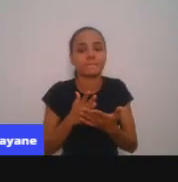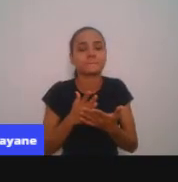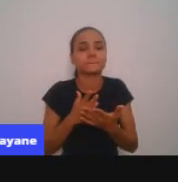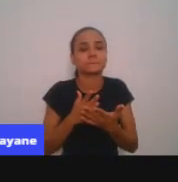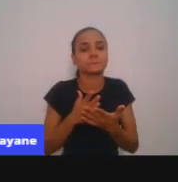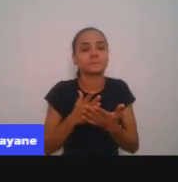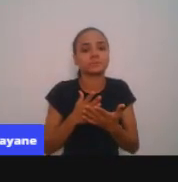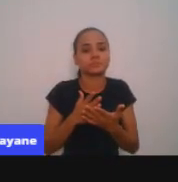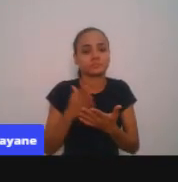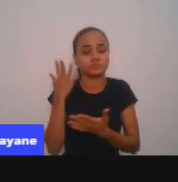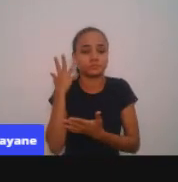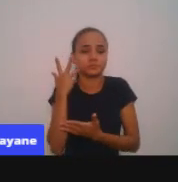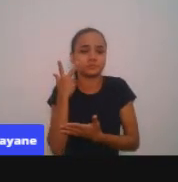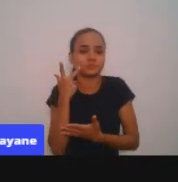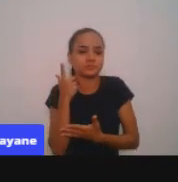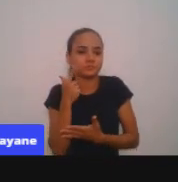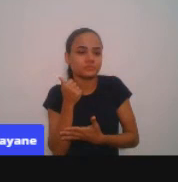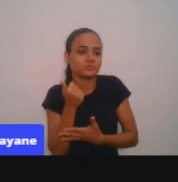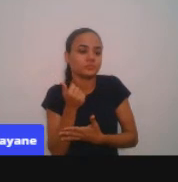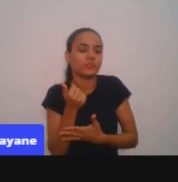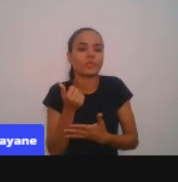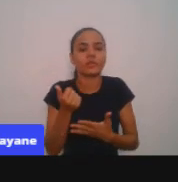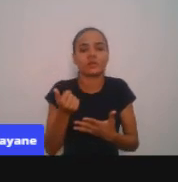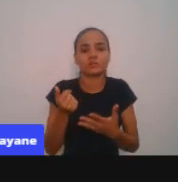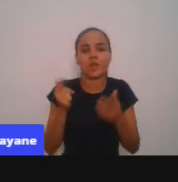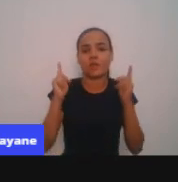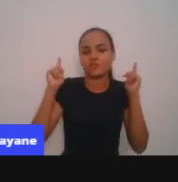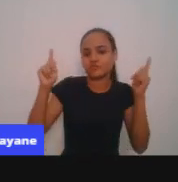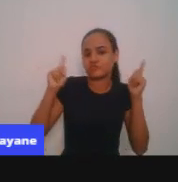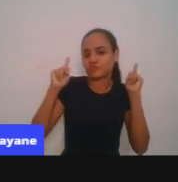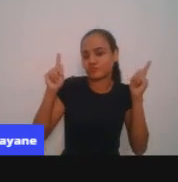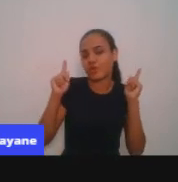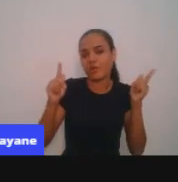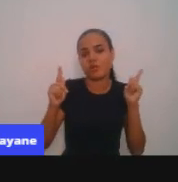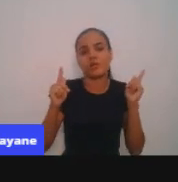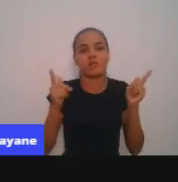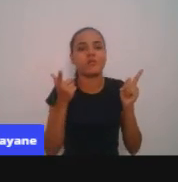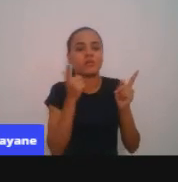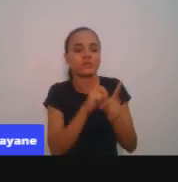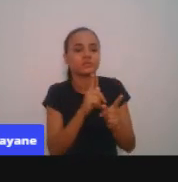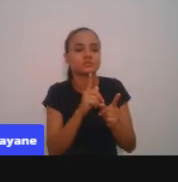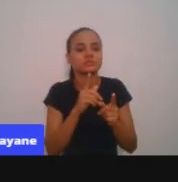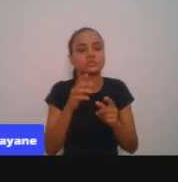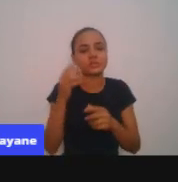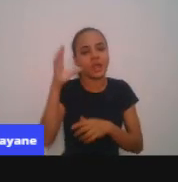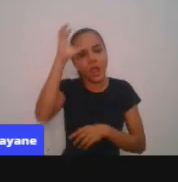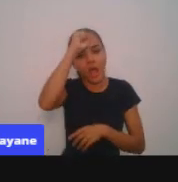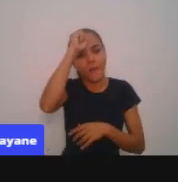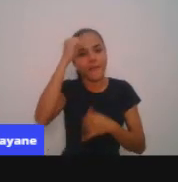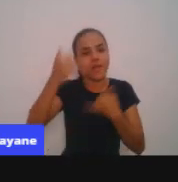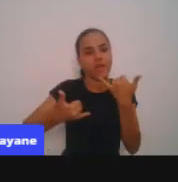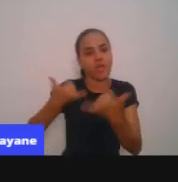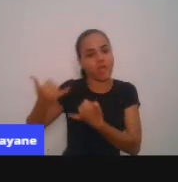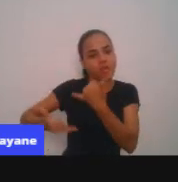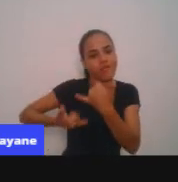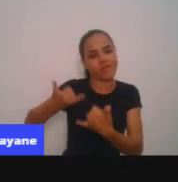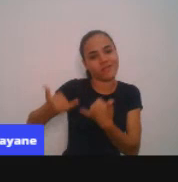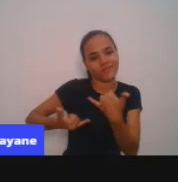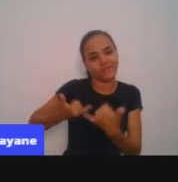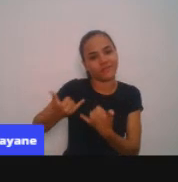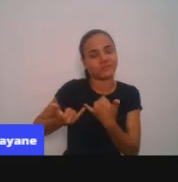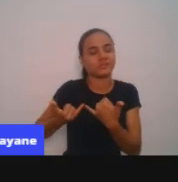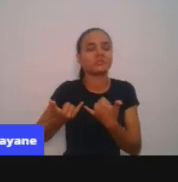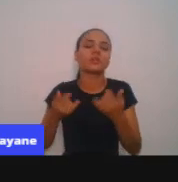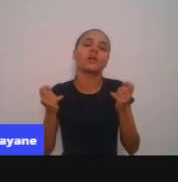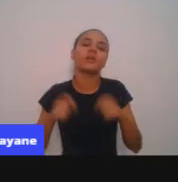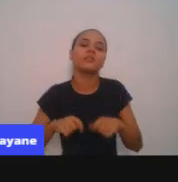aprende brincando, né? Então, e esses programas, eles vão me dar essa possibilidade de poder gravar, de